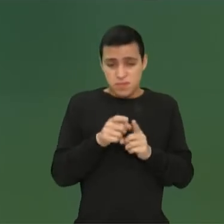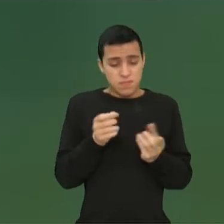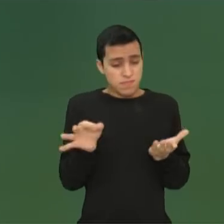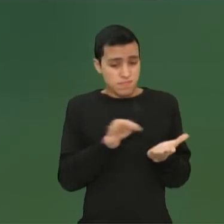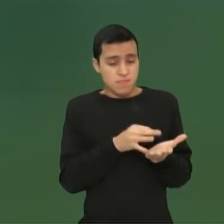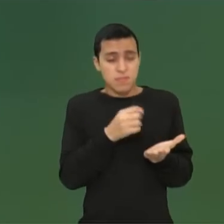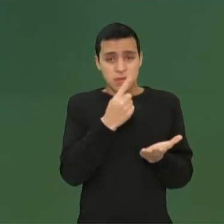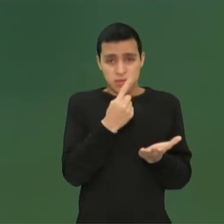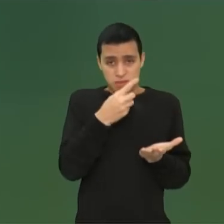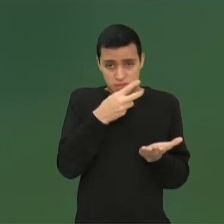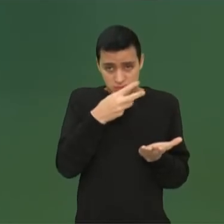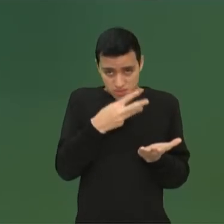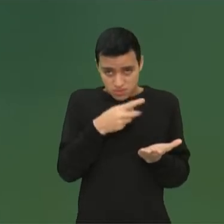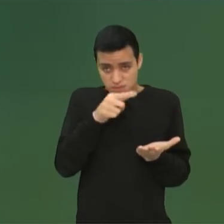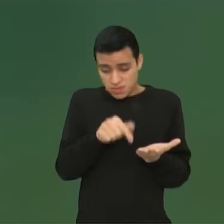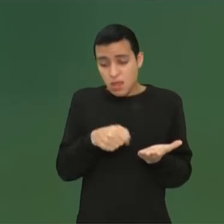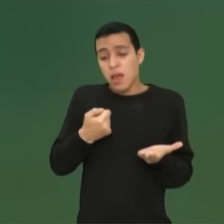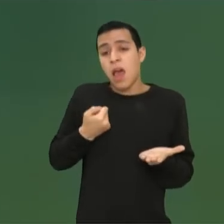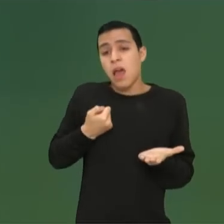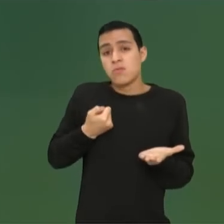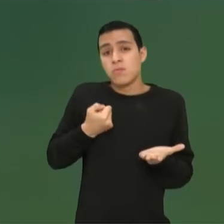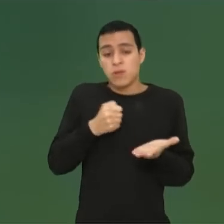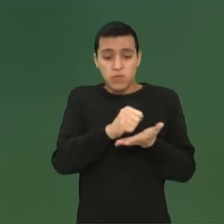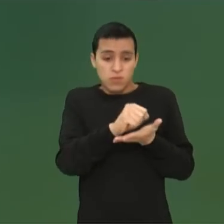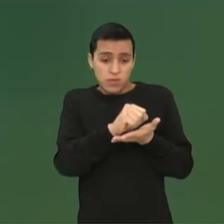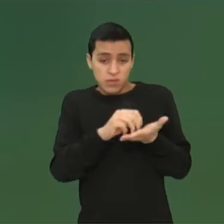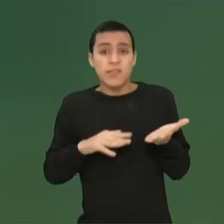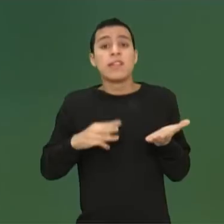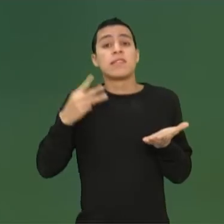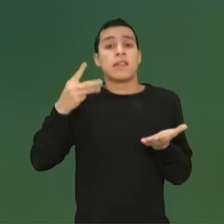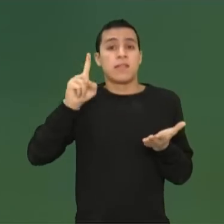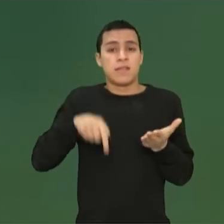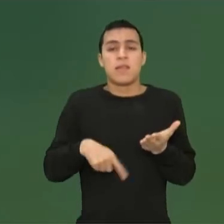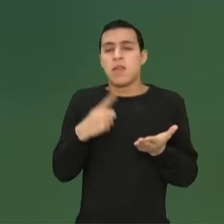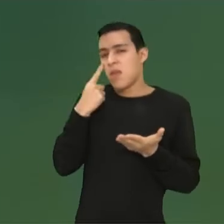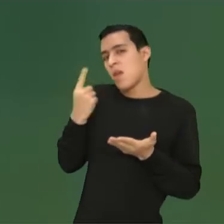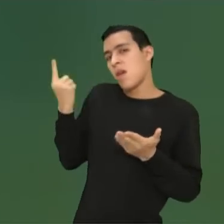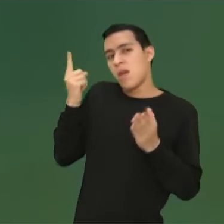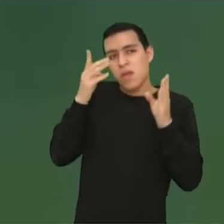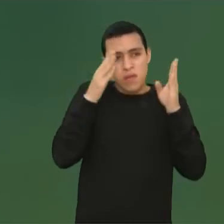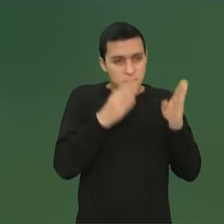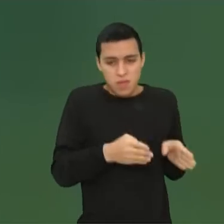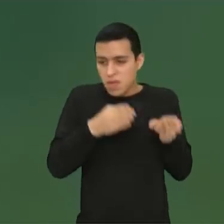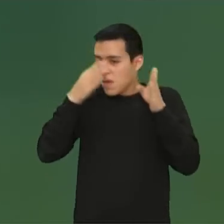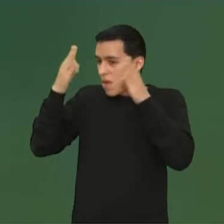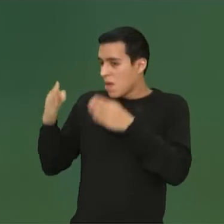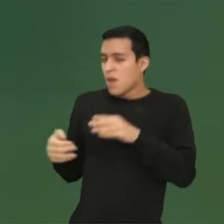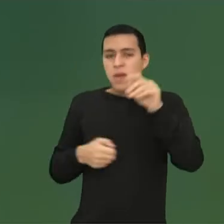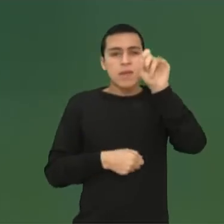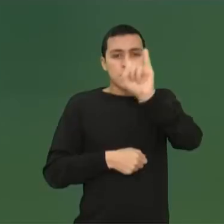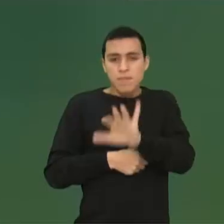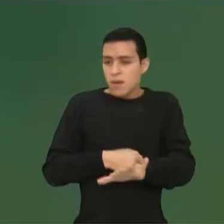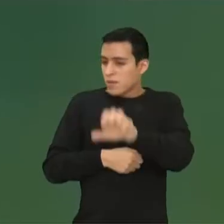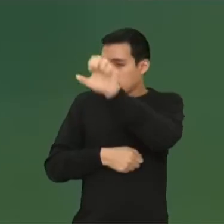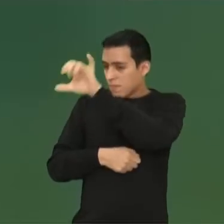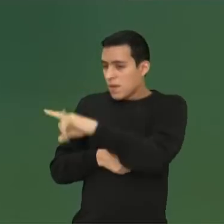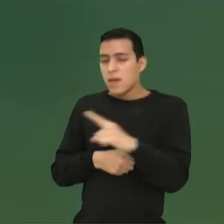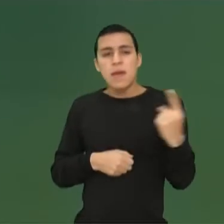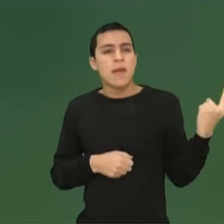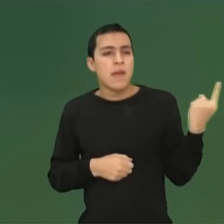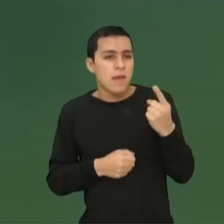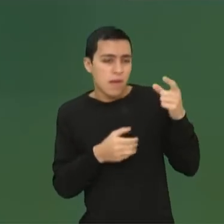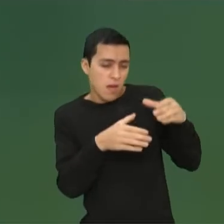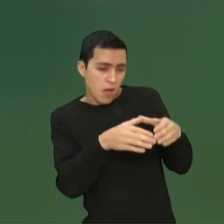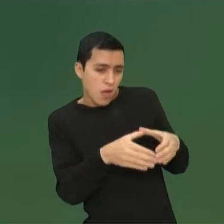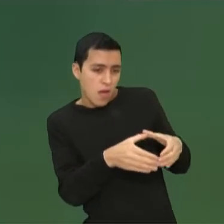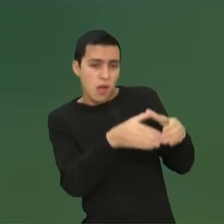137, exercício número 3. Vamos acompanhar comigo? Observe a sequência de imagens. A primeira imagem eu tenho um